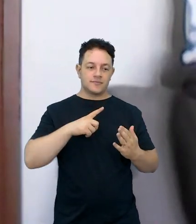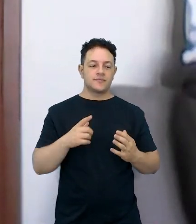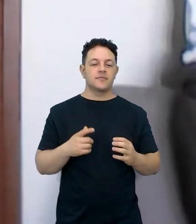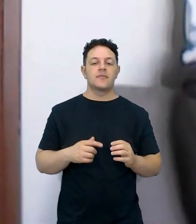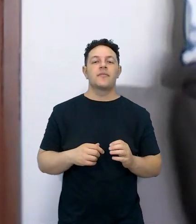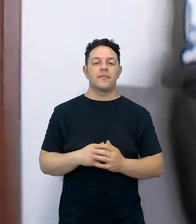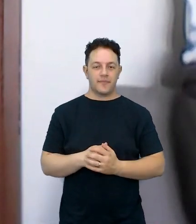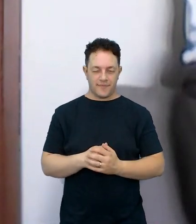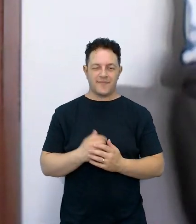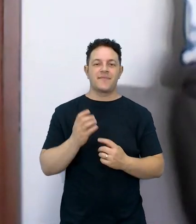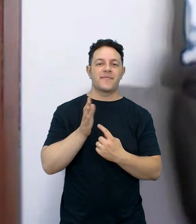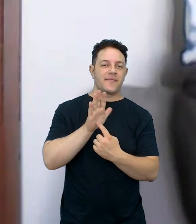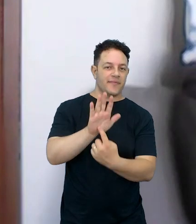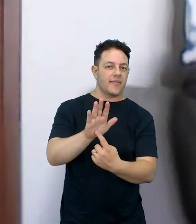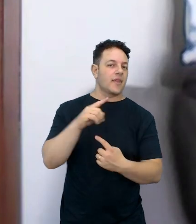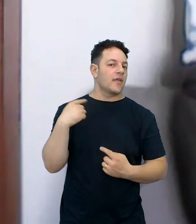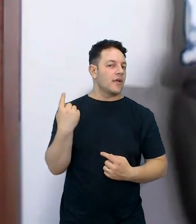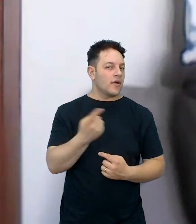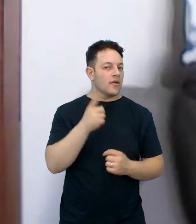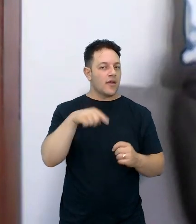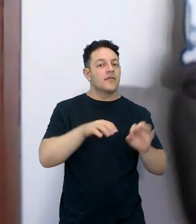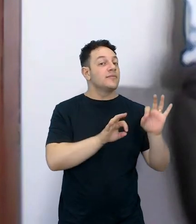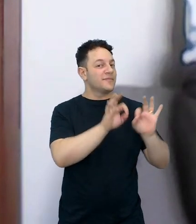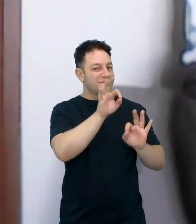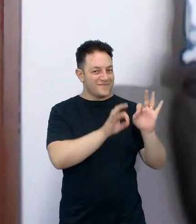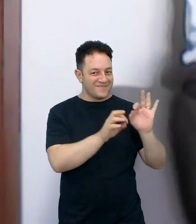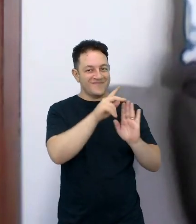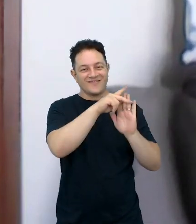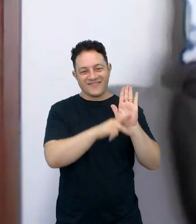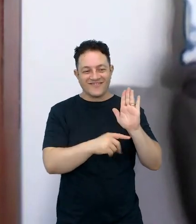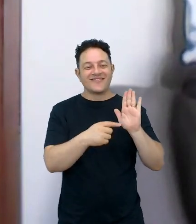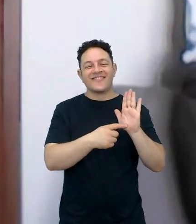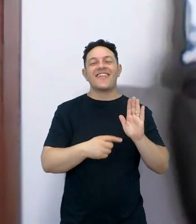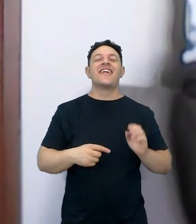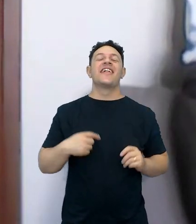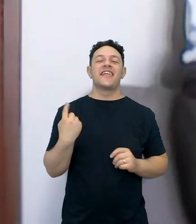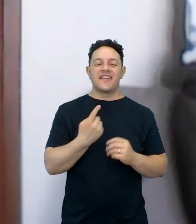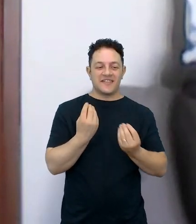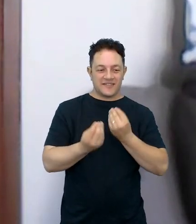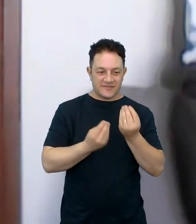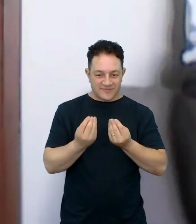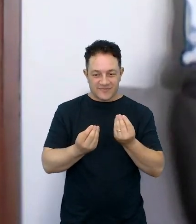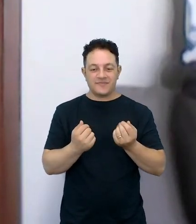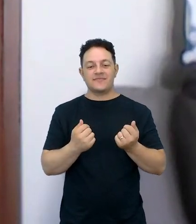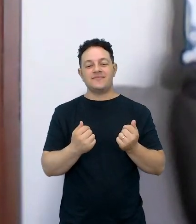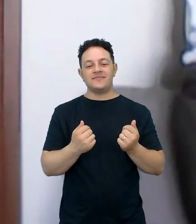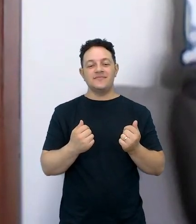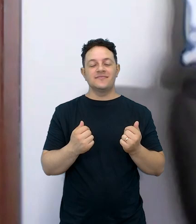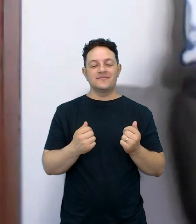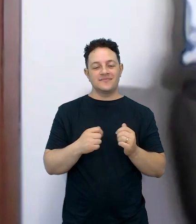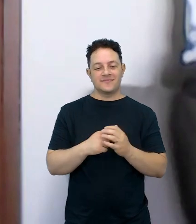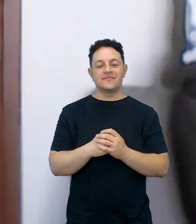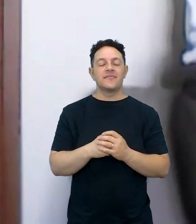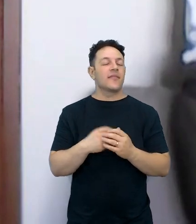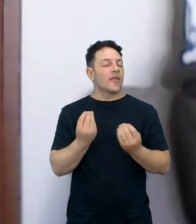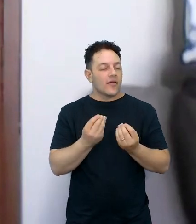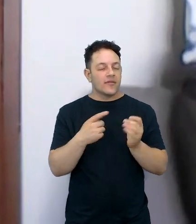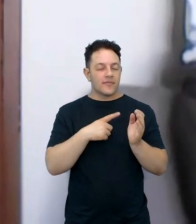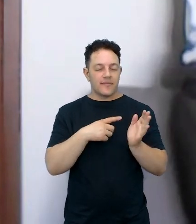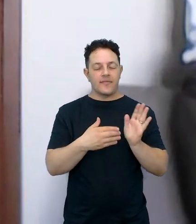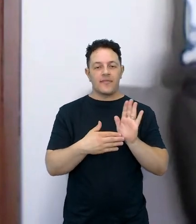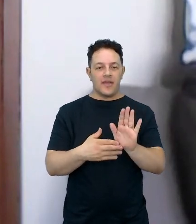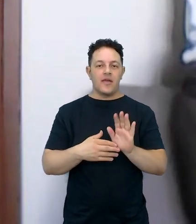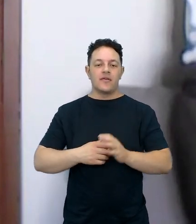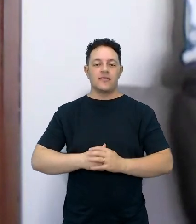a aprendizagem baseada em projetos, de acordo com o referencial teórico, tá?